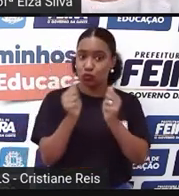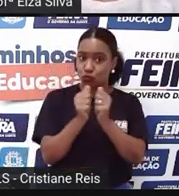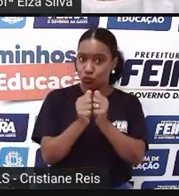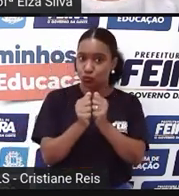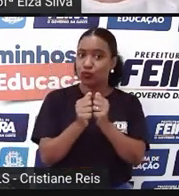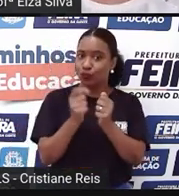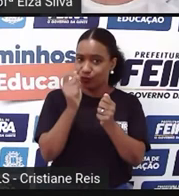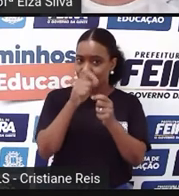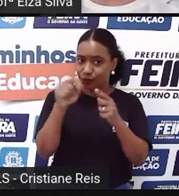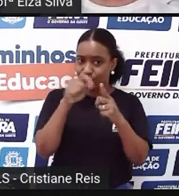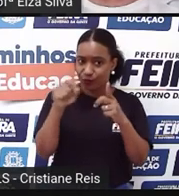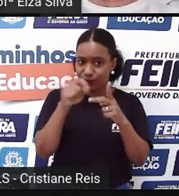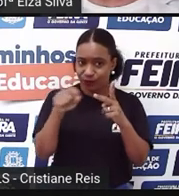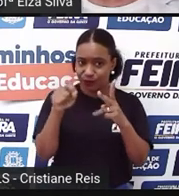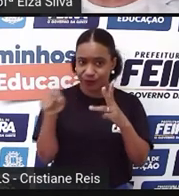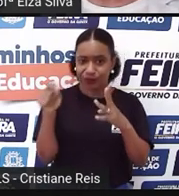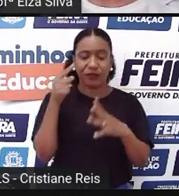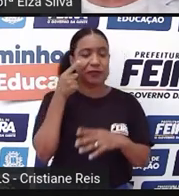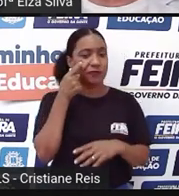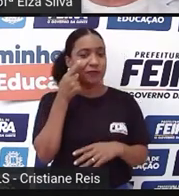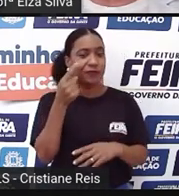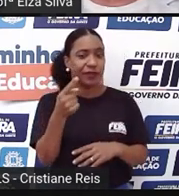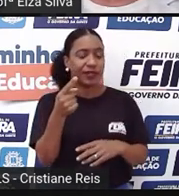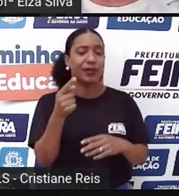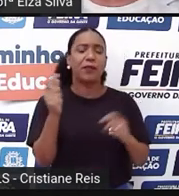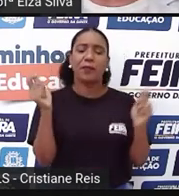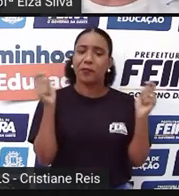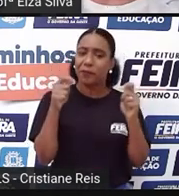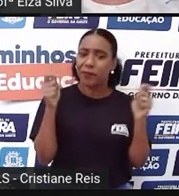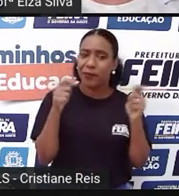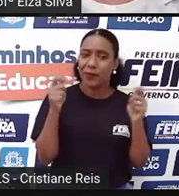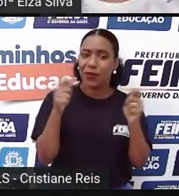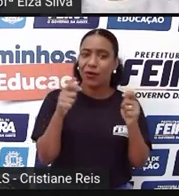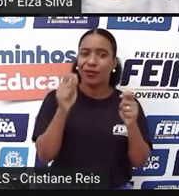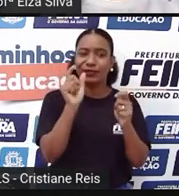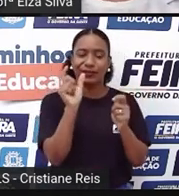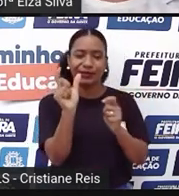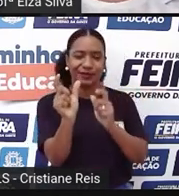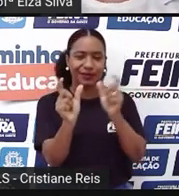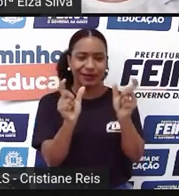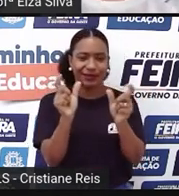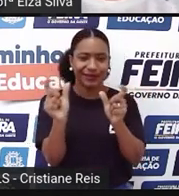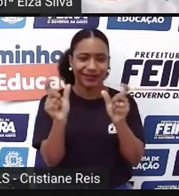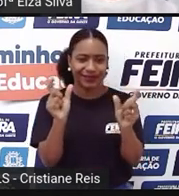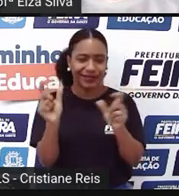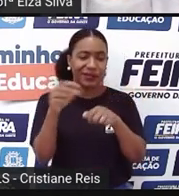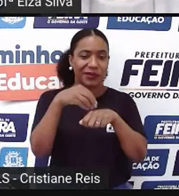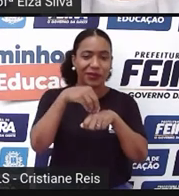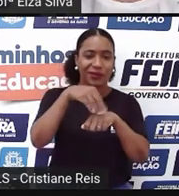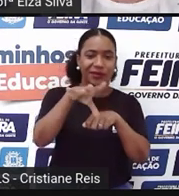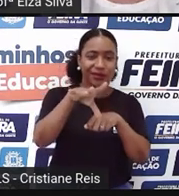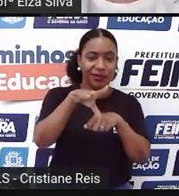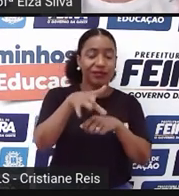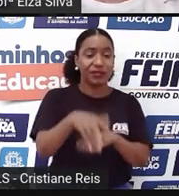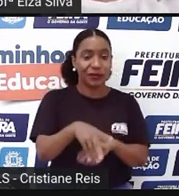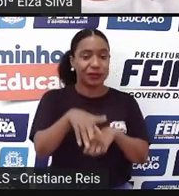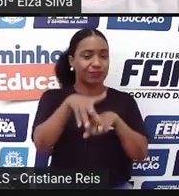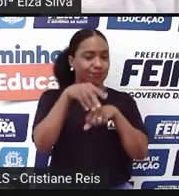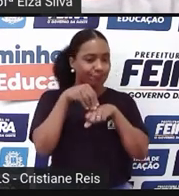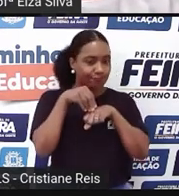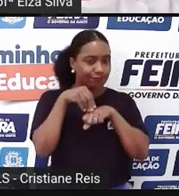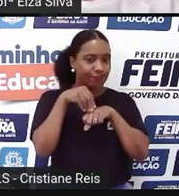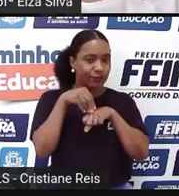comigo. Eu trago aqui algumas possibilidades, algumas dicas para vocês refletirem sobre